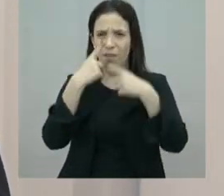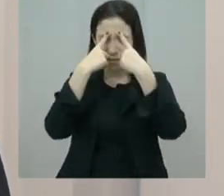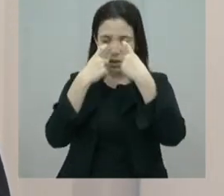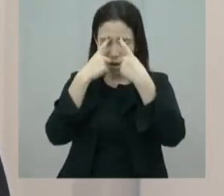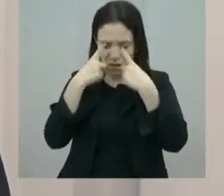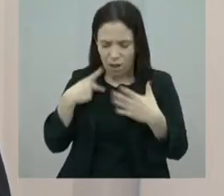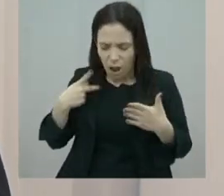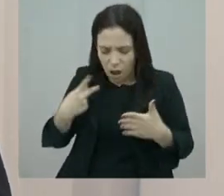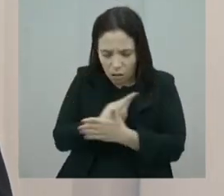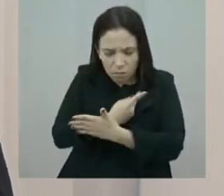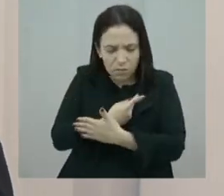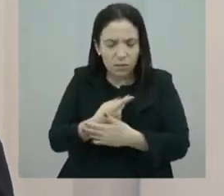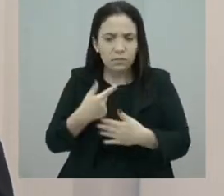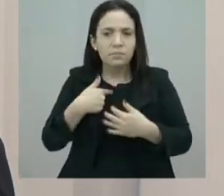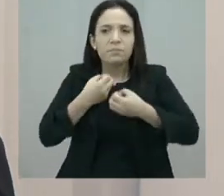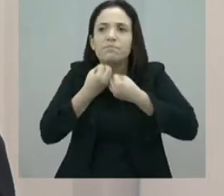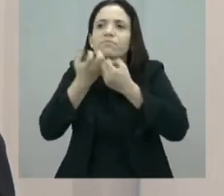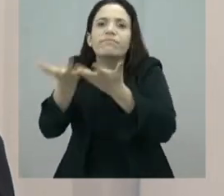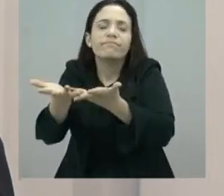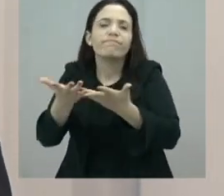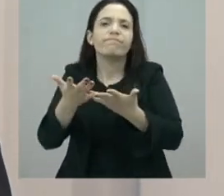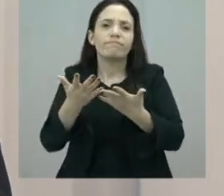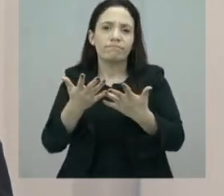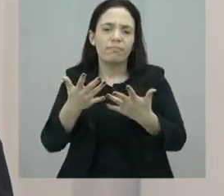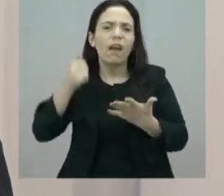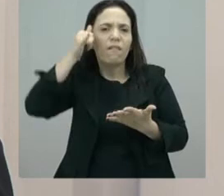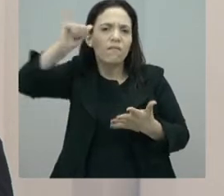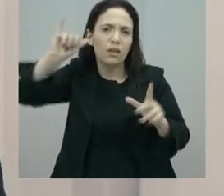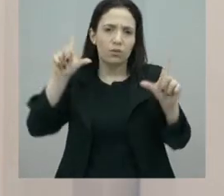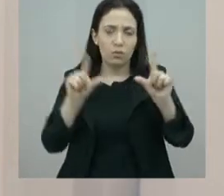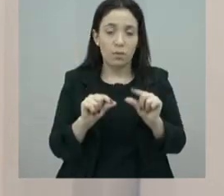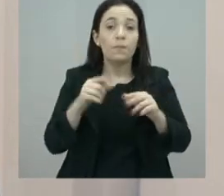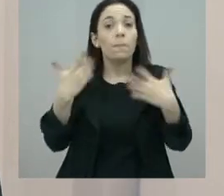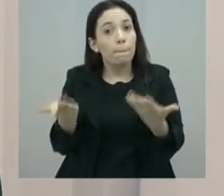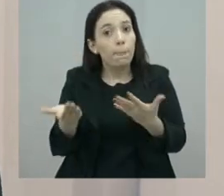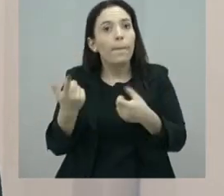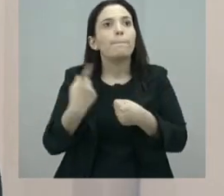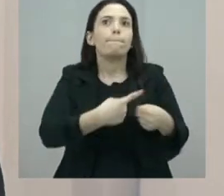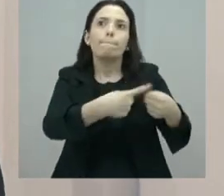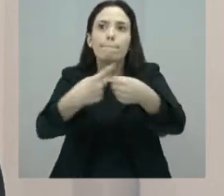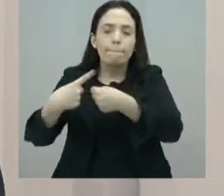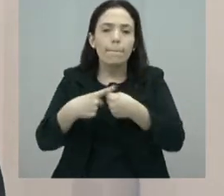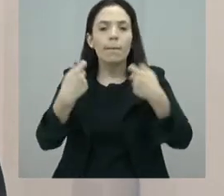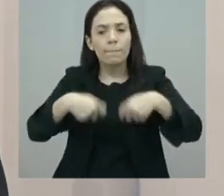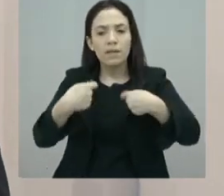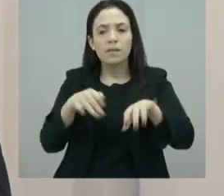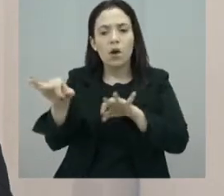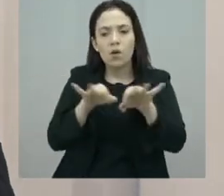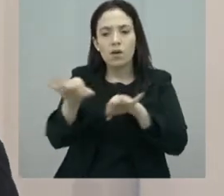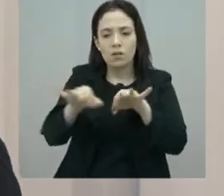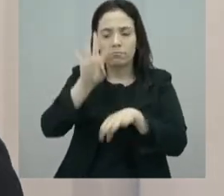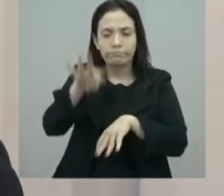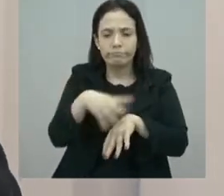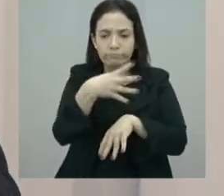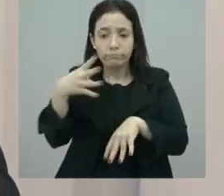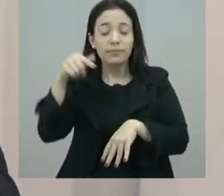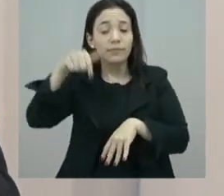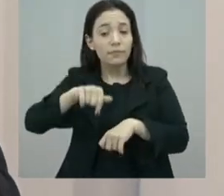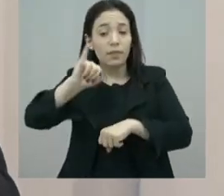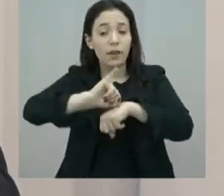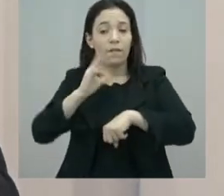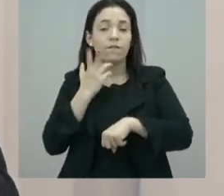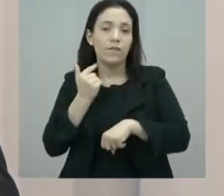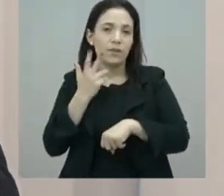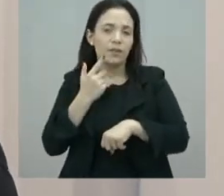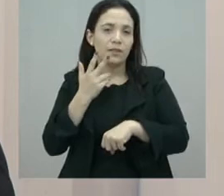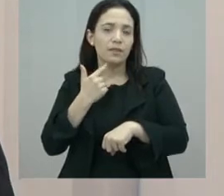isso que a lei traz de forma muito clara. Então, todos os municípios, como eu já disse, eles têm que traçar fluxos. Aqui em Fortaleza, que é um município mais